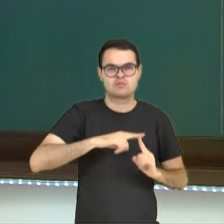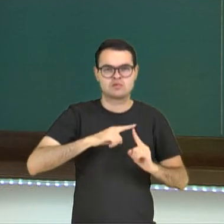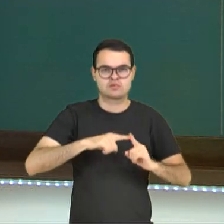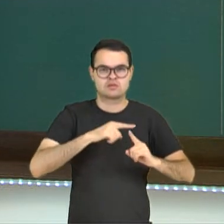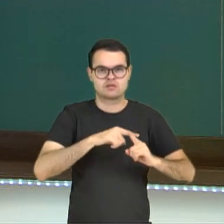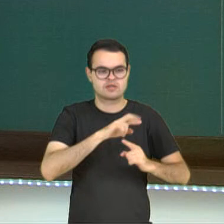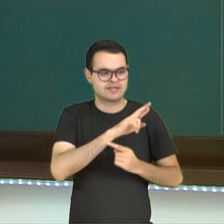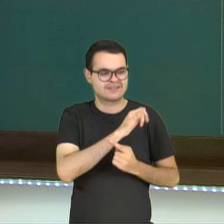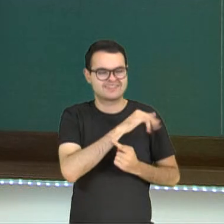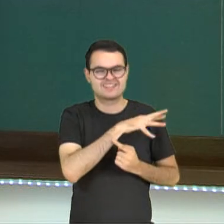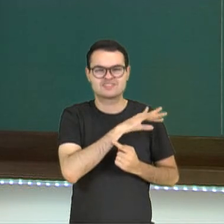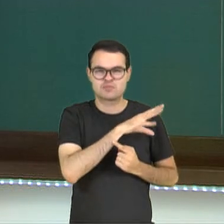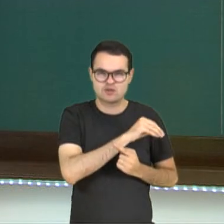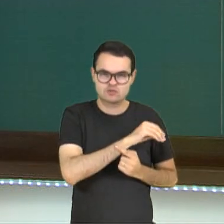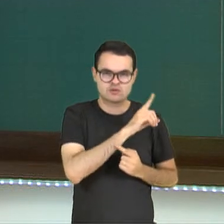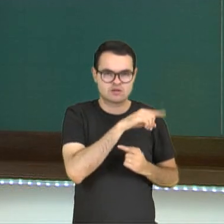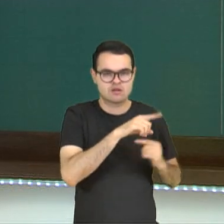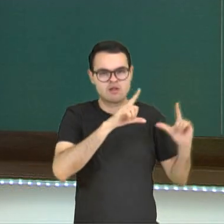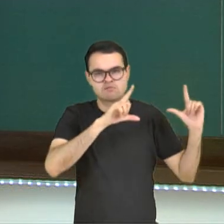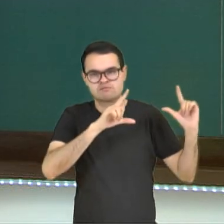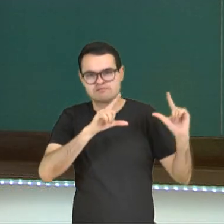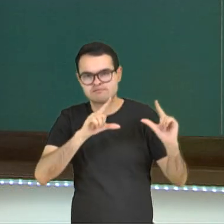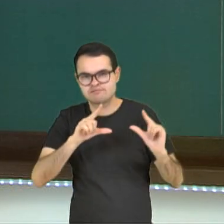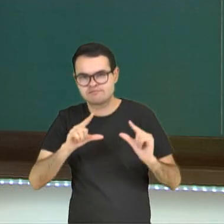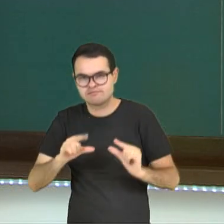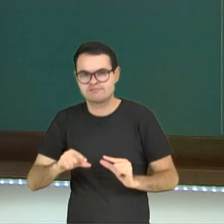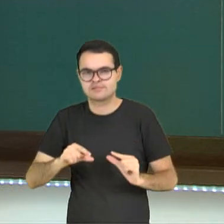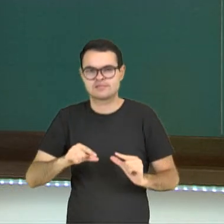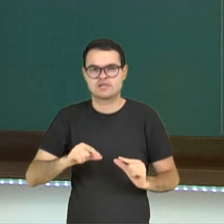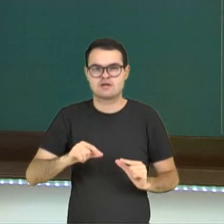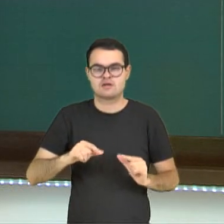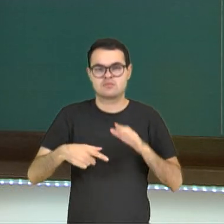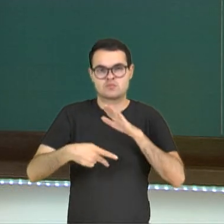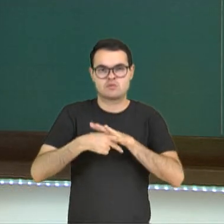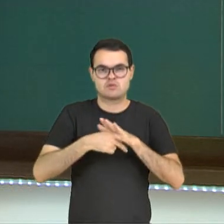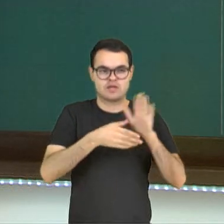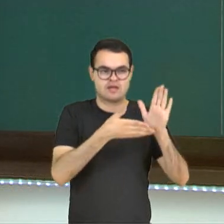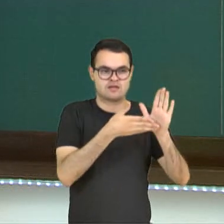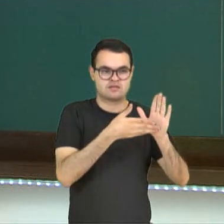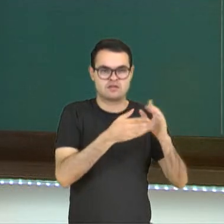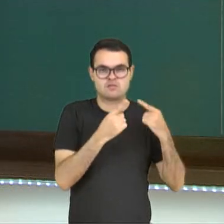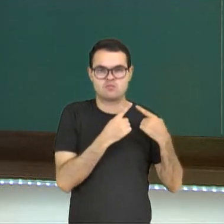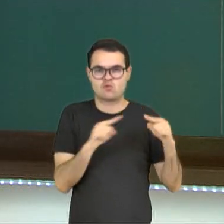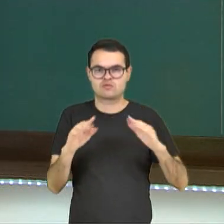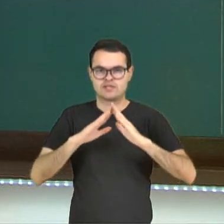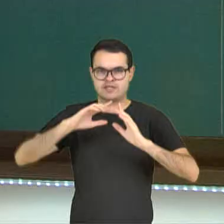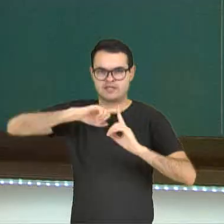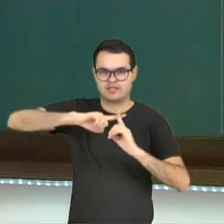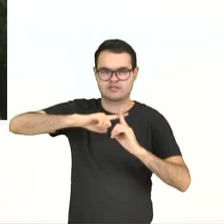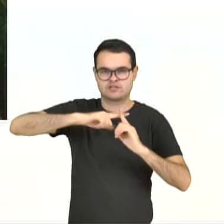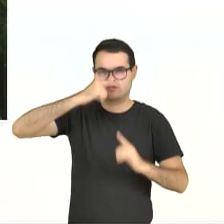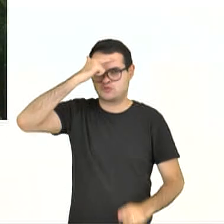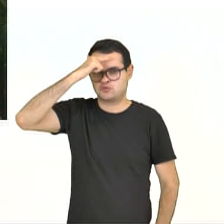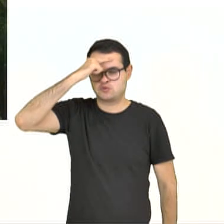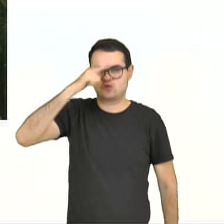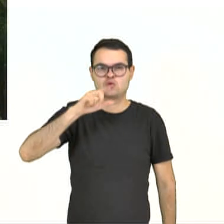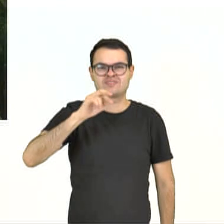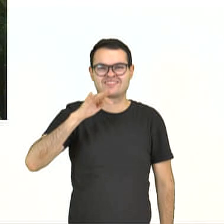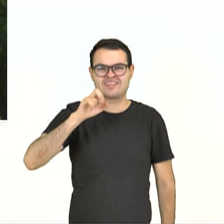né, das ideias protestantes de Lutero, tá? Vai ser bem importante. Então aqui a gente tem a